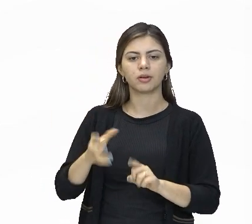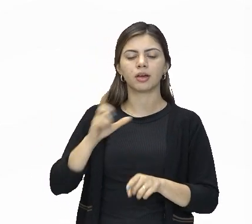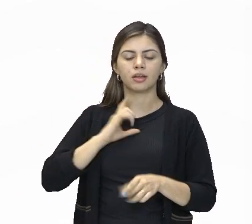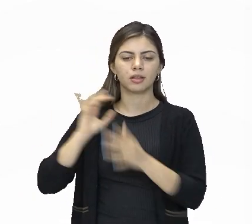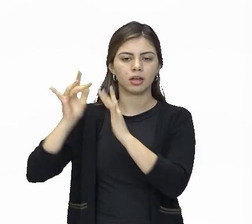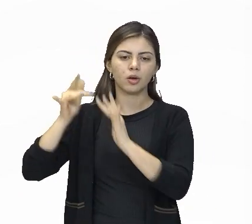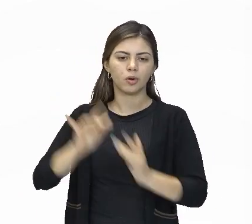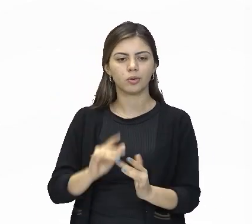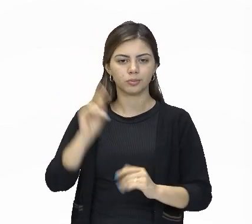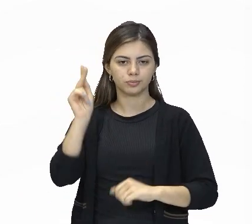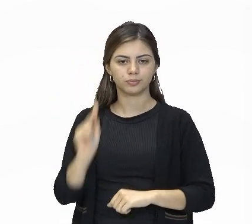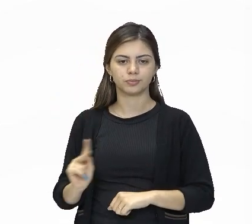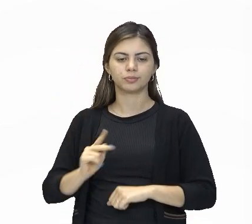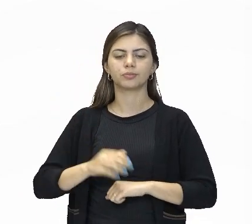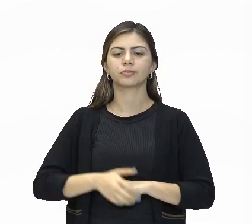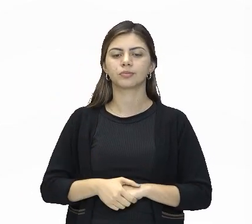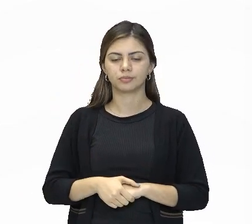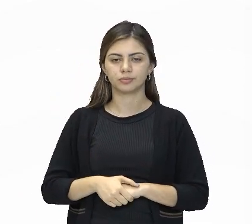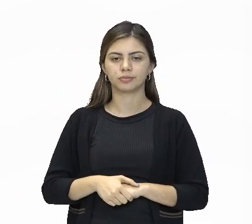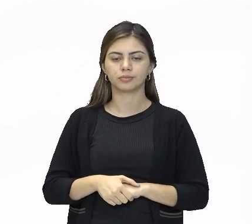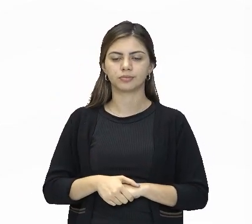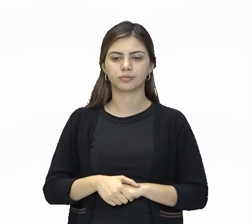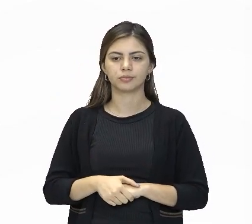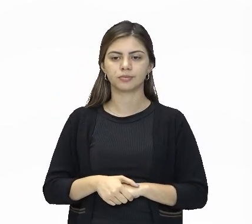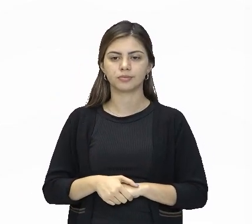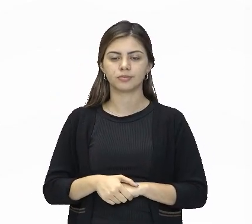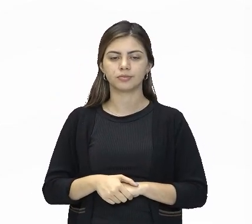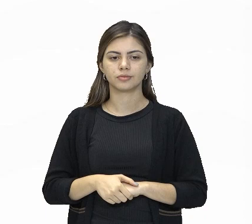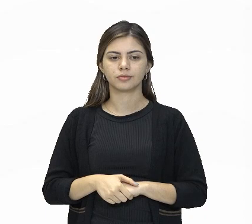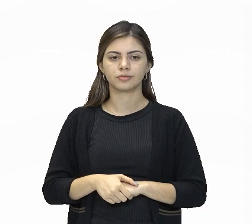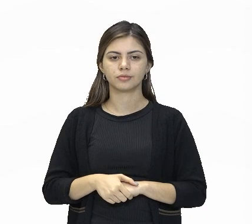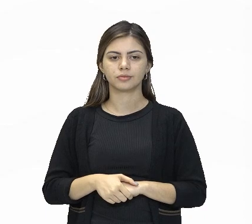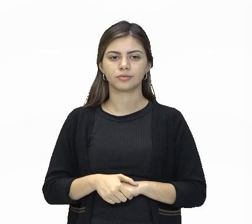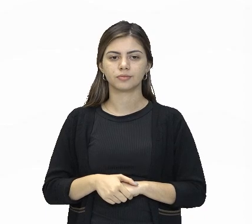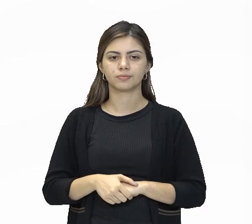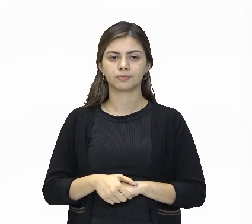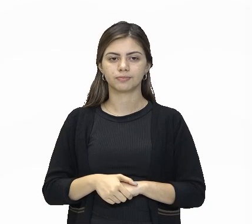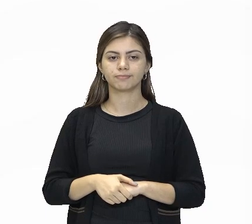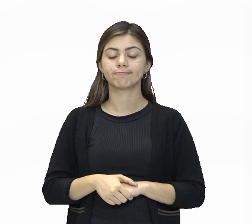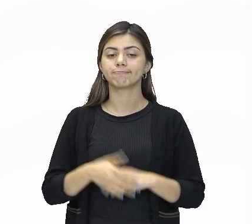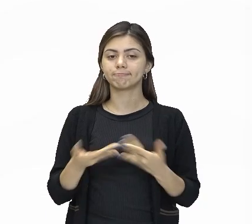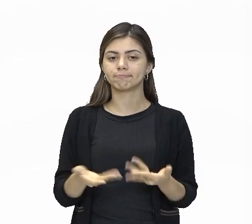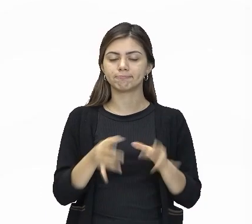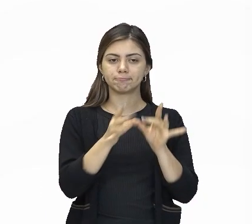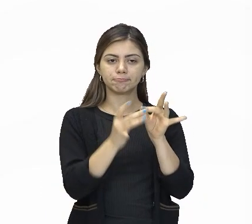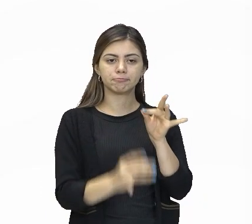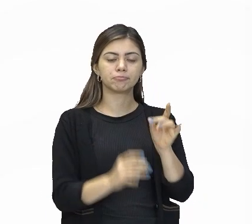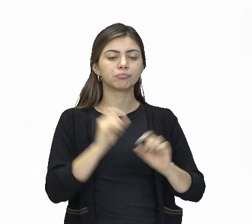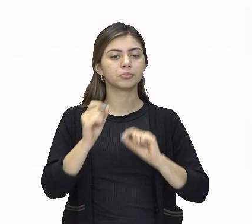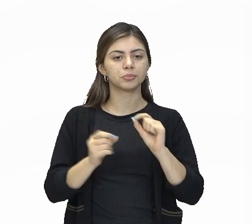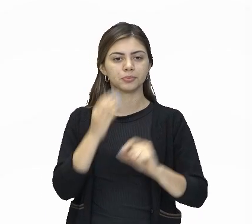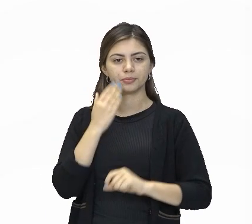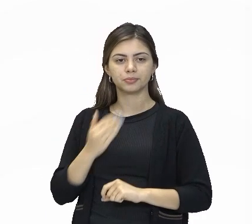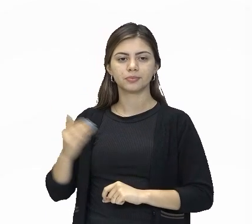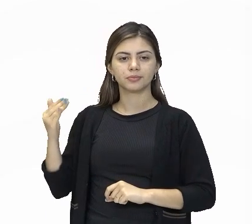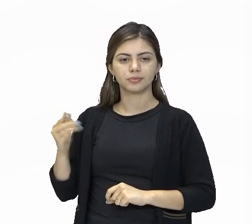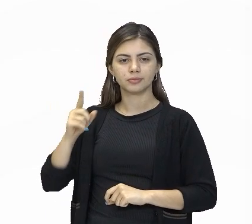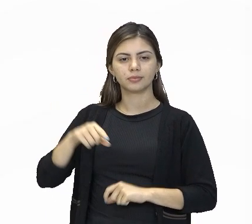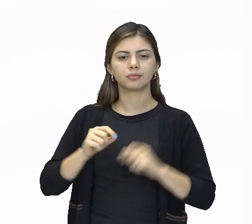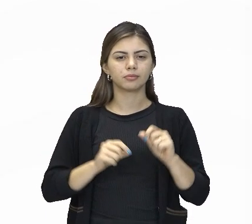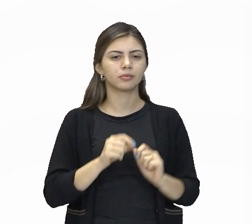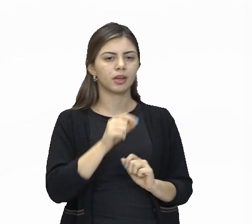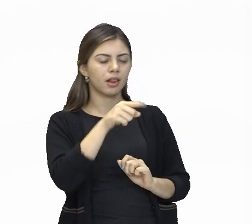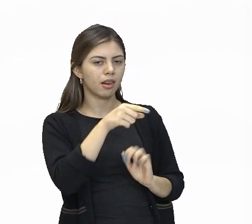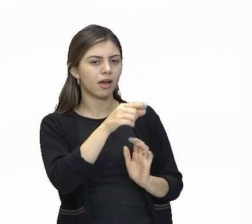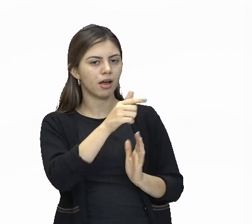influências e seus respectivos contextos históricos. No nosso detalhamento,